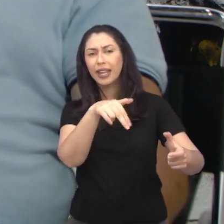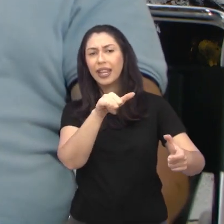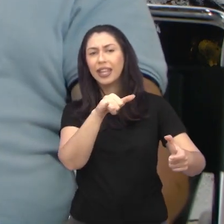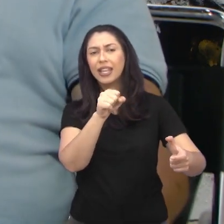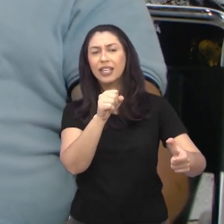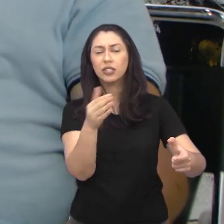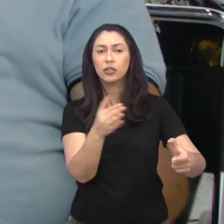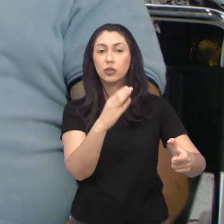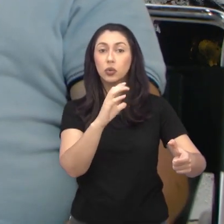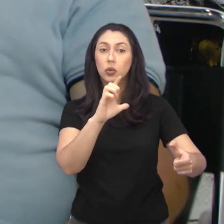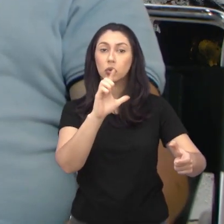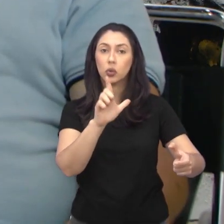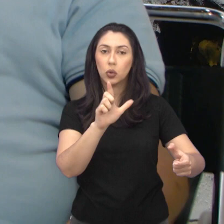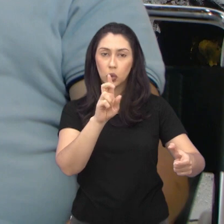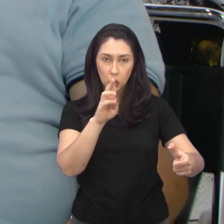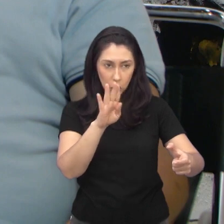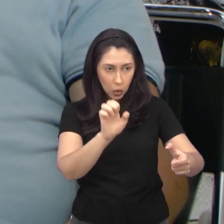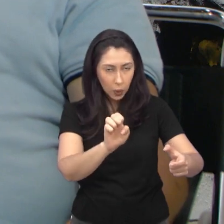Lulu Santos...